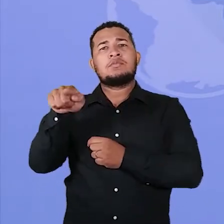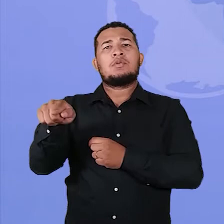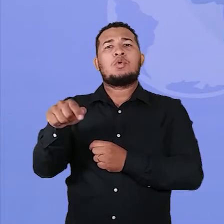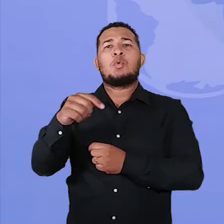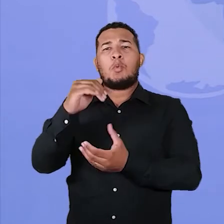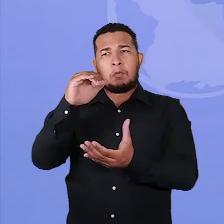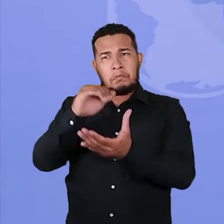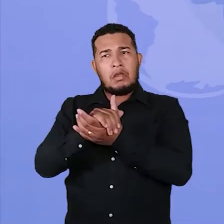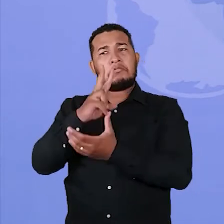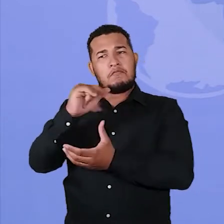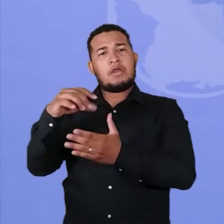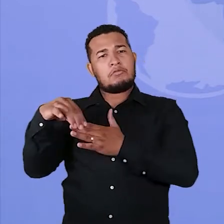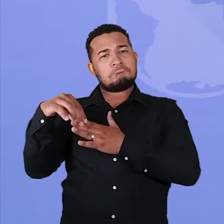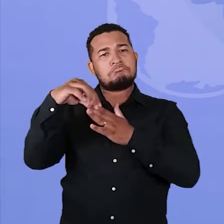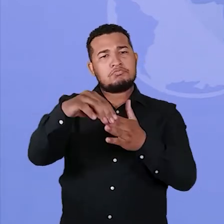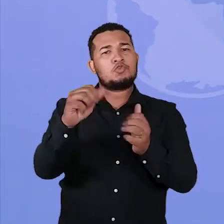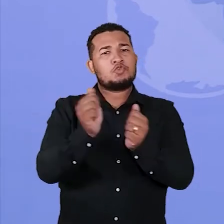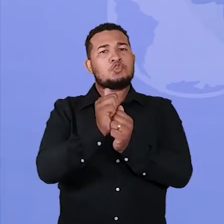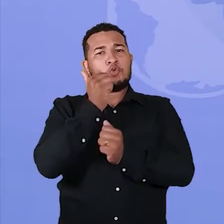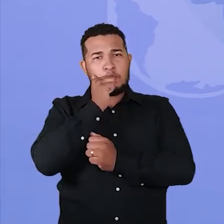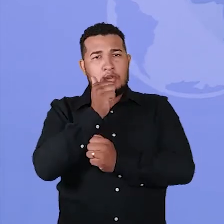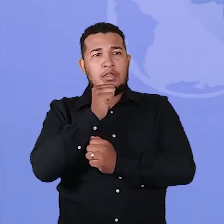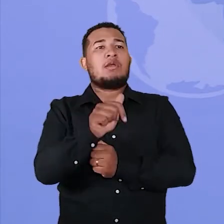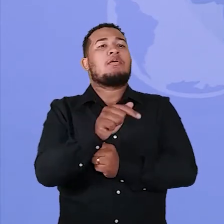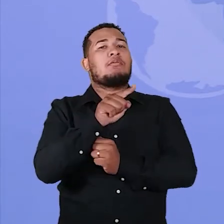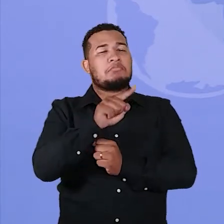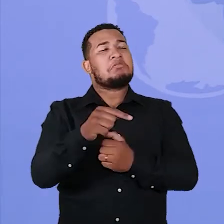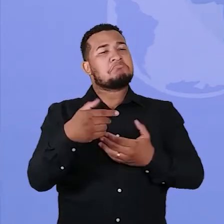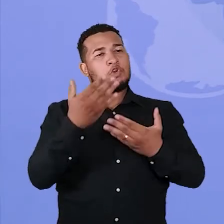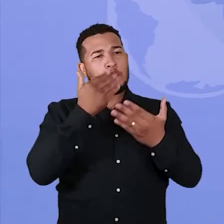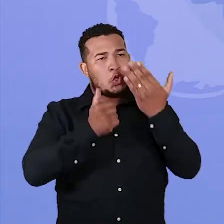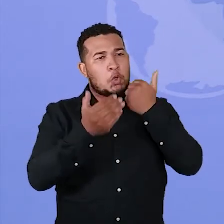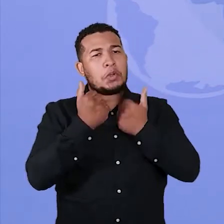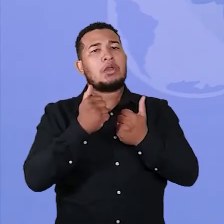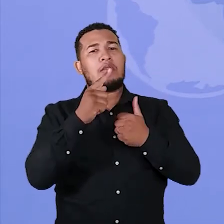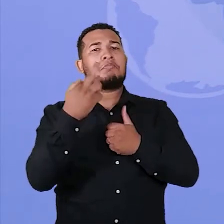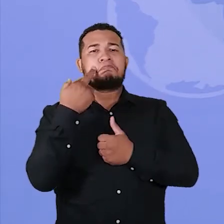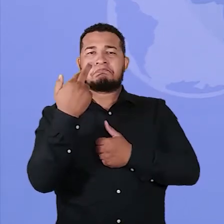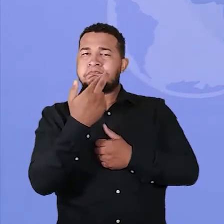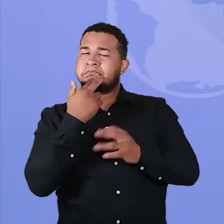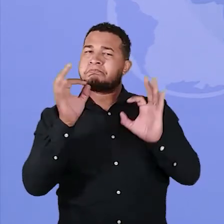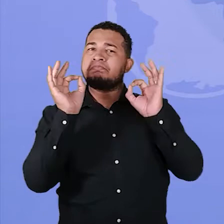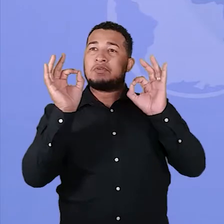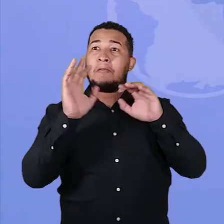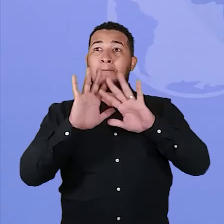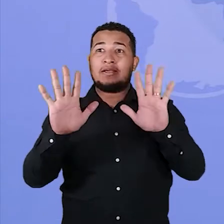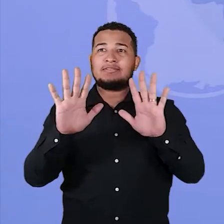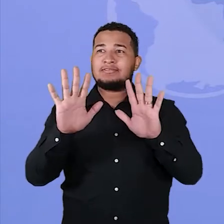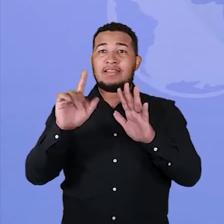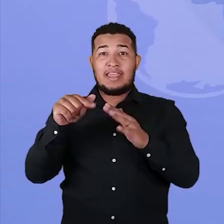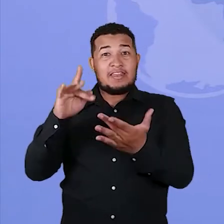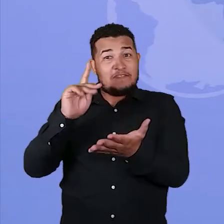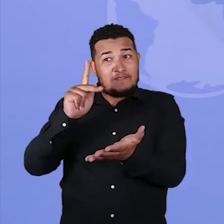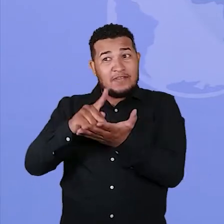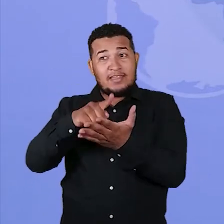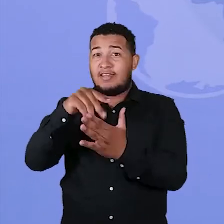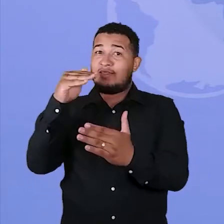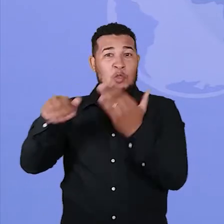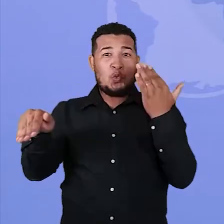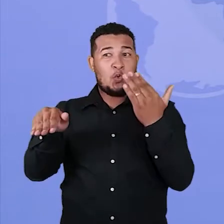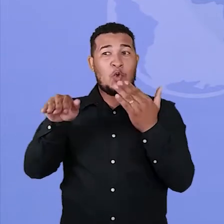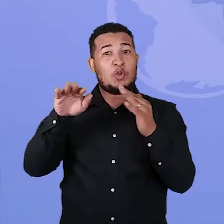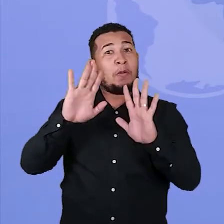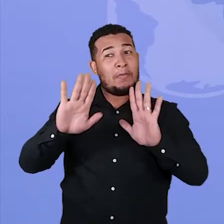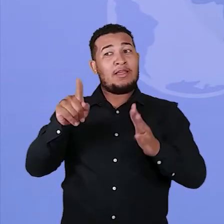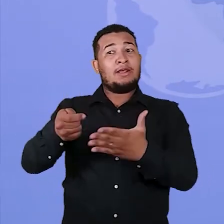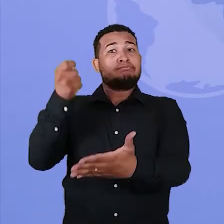marido iria levá-la para jantar. Foi quebrado essa expectativa quando, na verdade, ele não concordou em levá-la